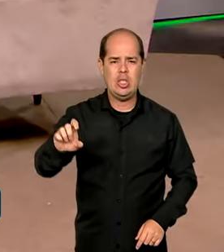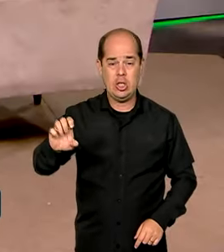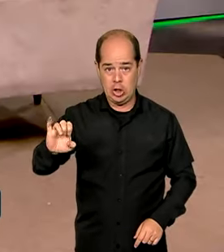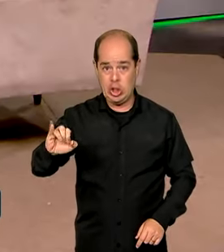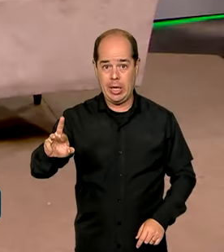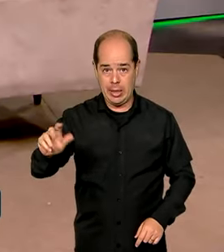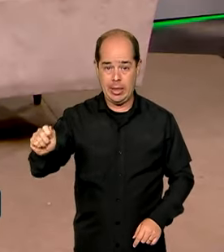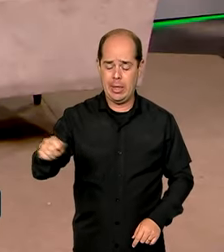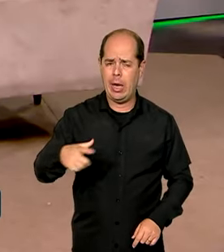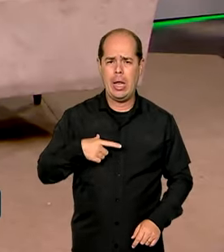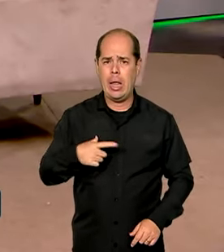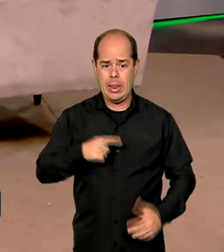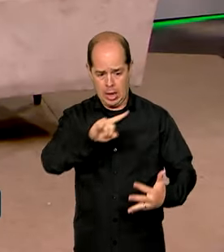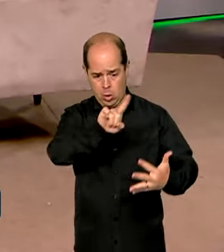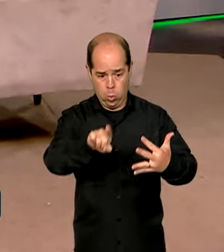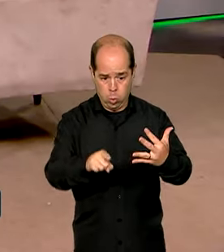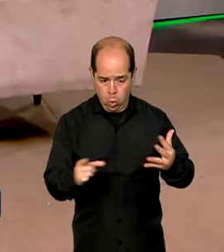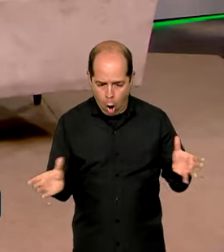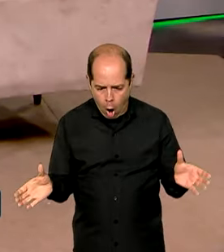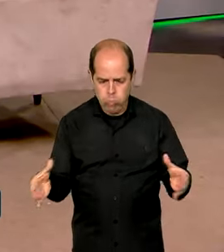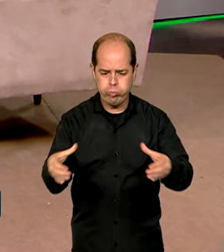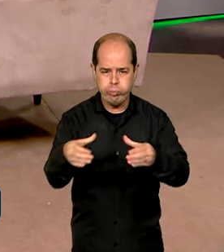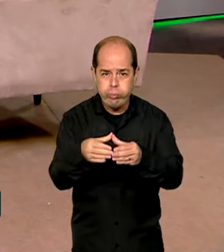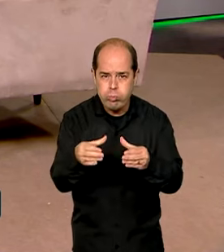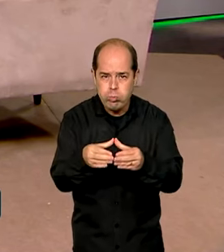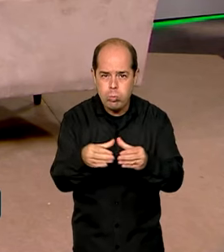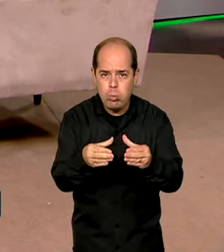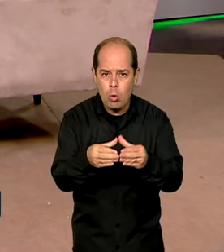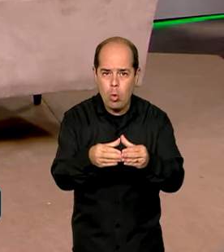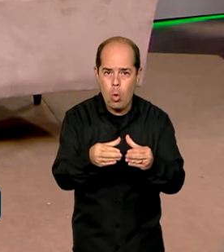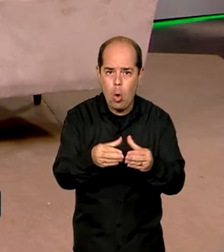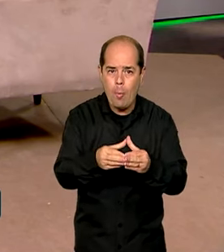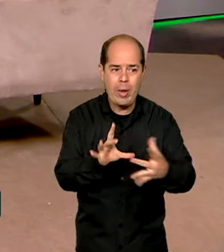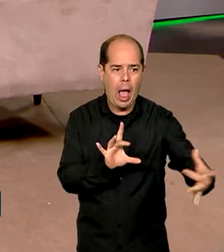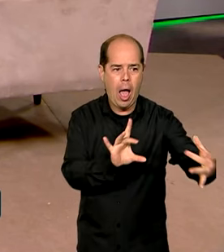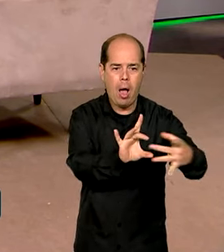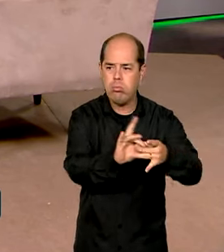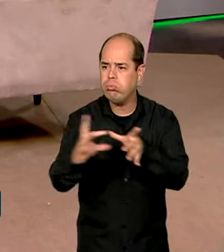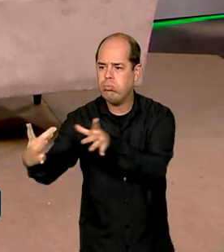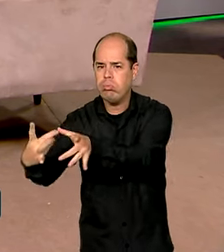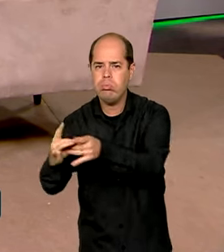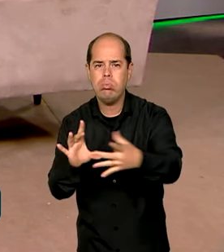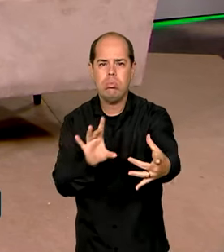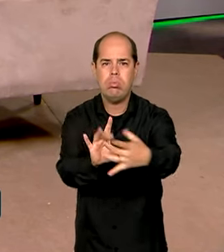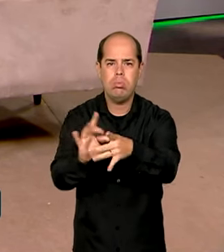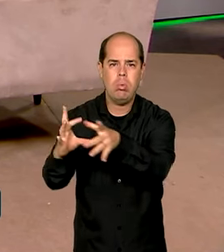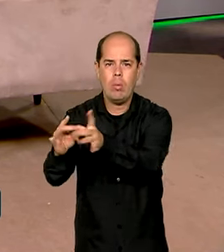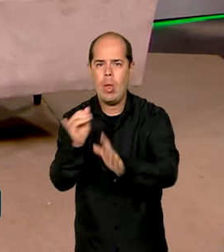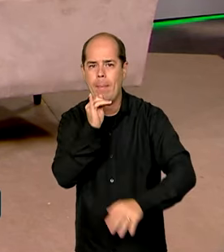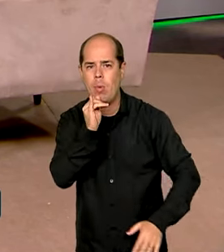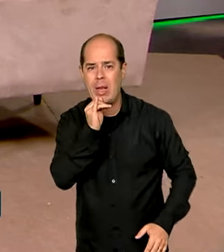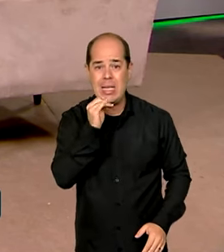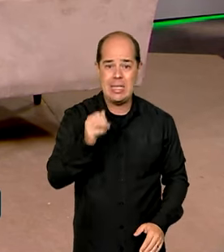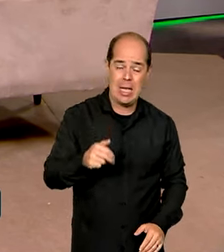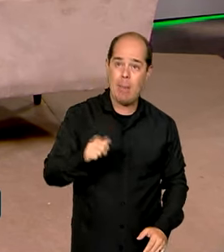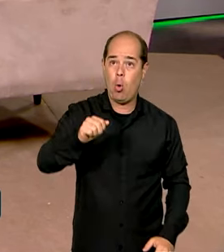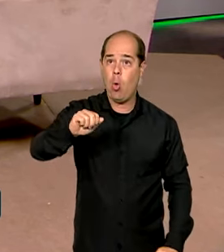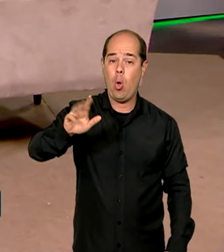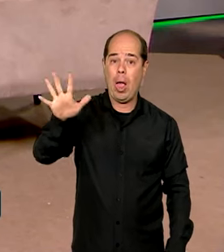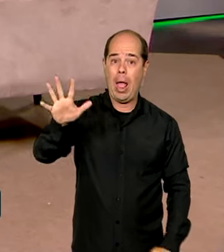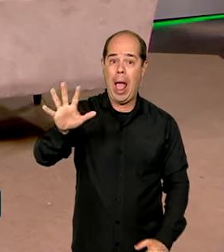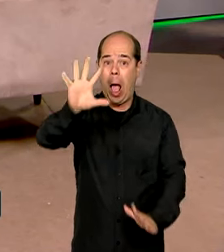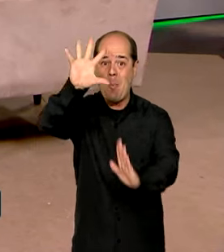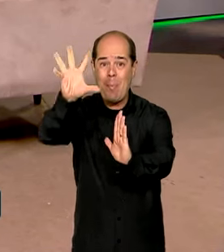uma equipe potente, seca na Amazônia, enchente na Amazônia, a gente está lá atendendo, alimentação,